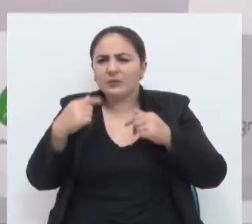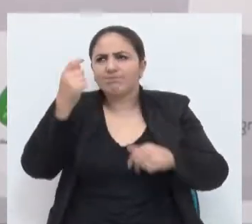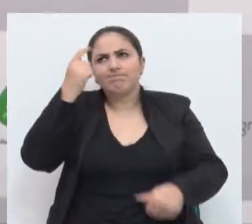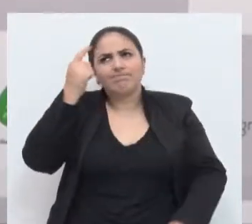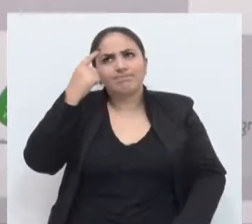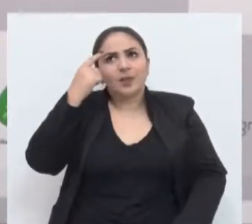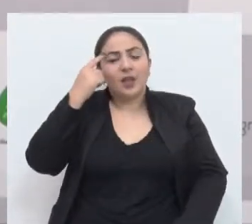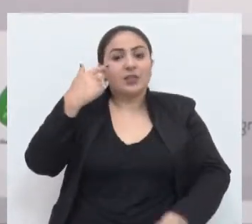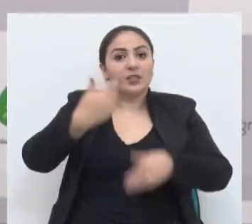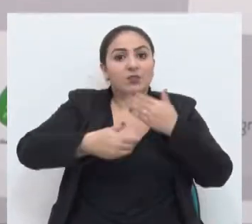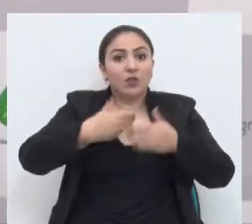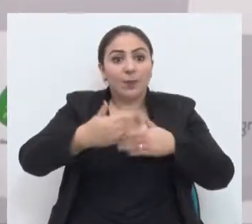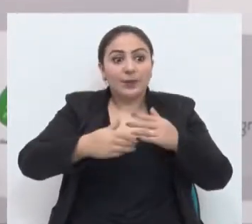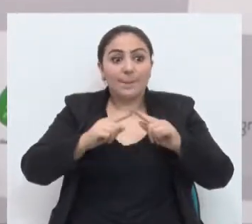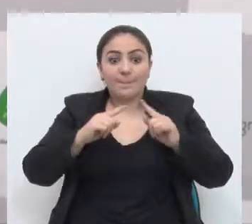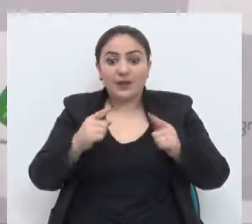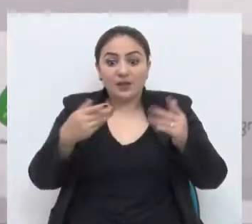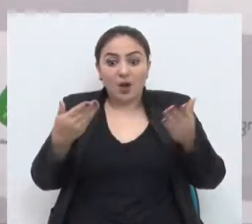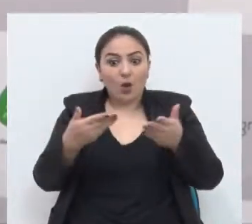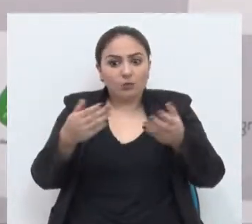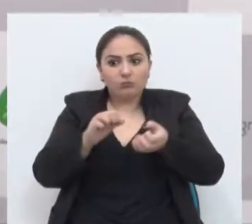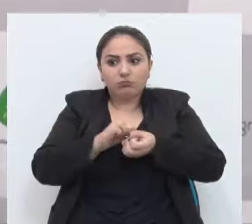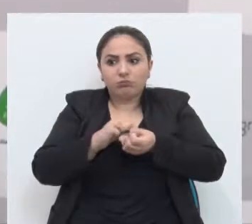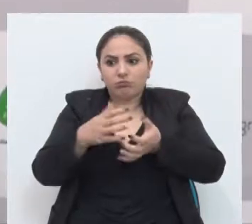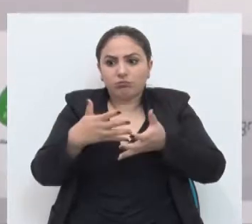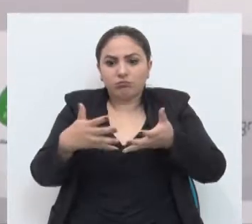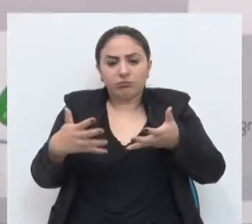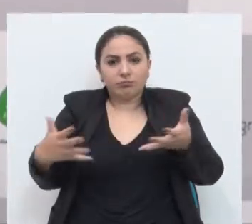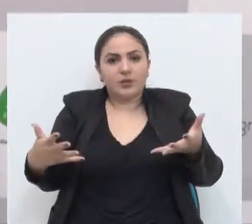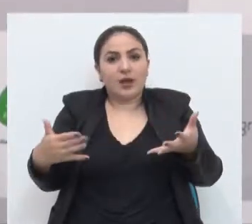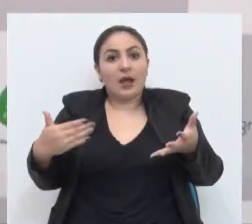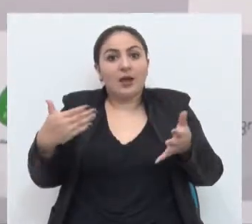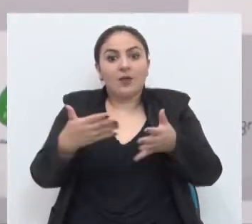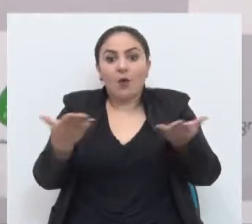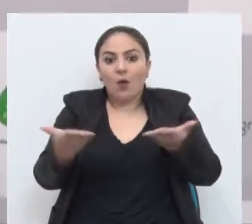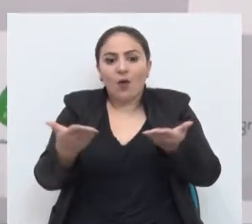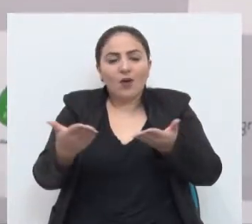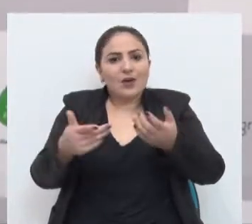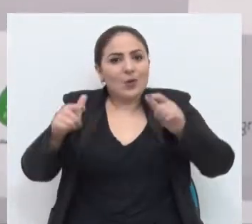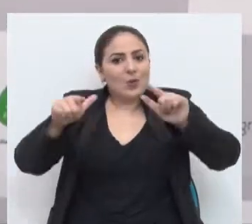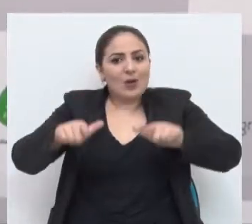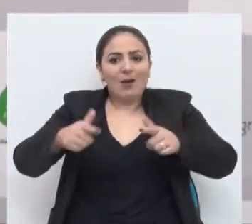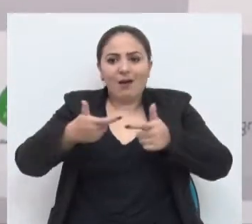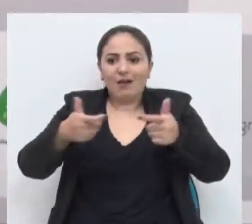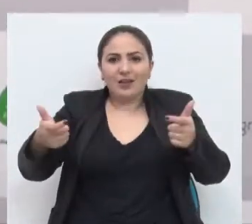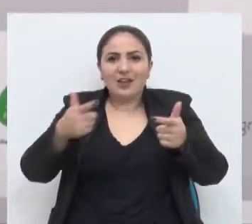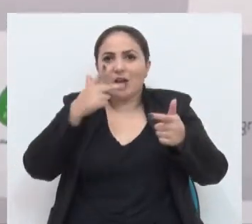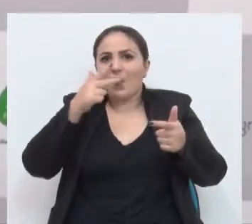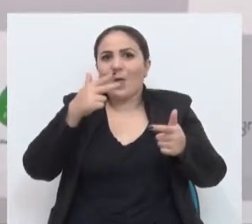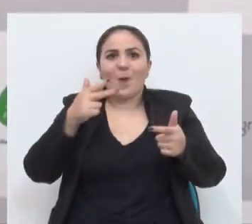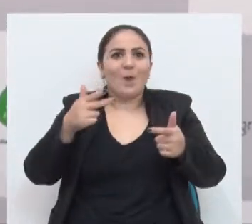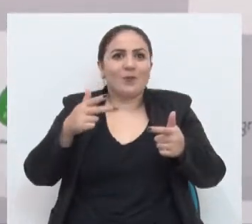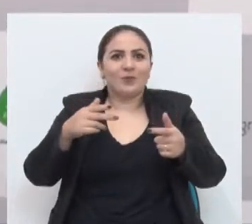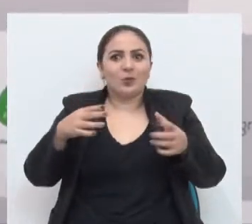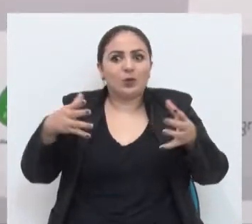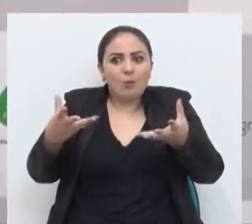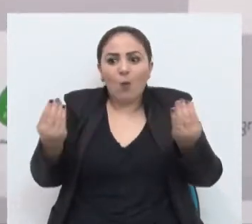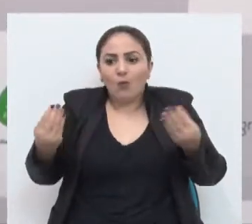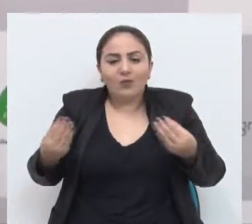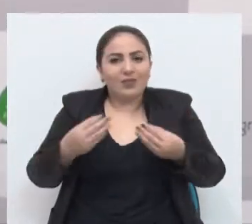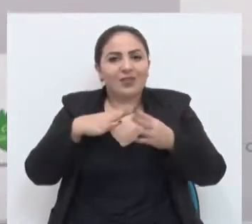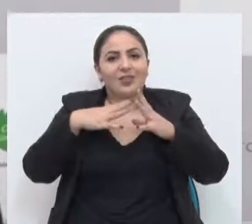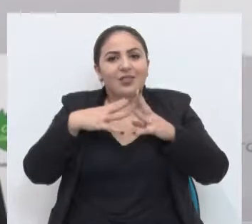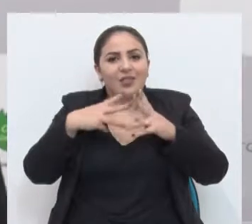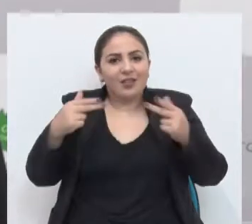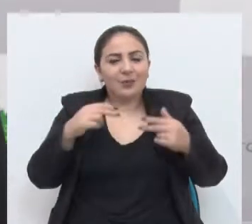de desenvolvimento maior, mas a coisa cresceu, agora temos lá uma verdadeira vila de animais selvagens